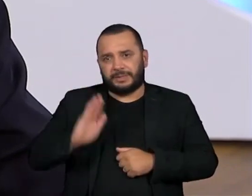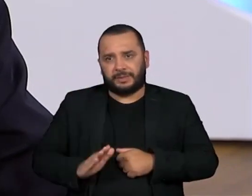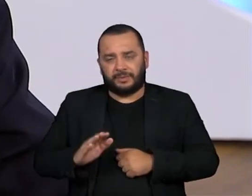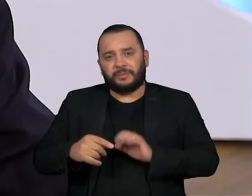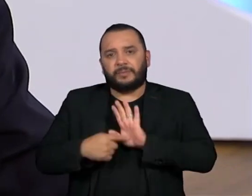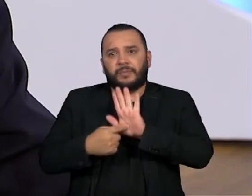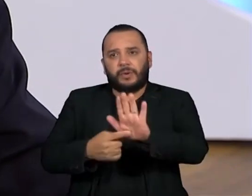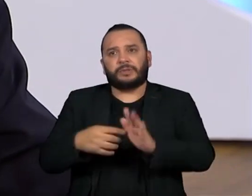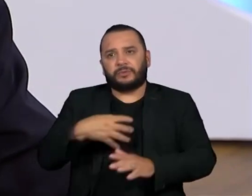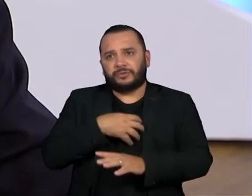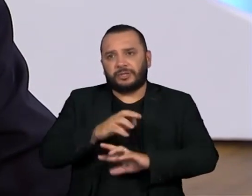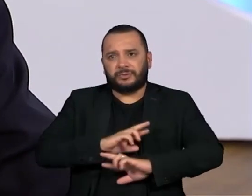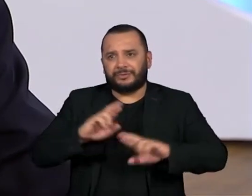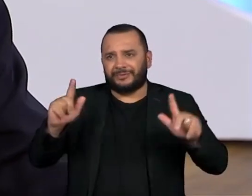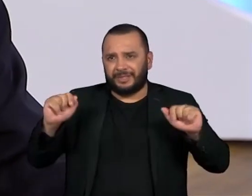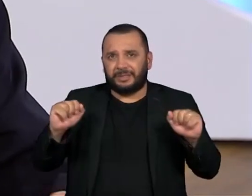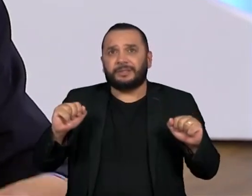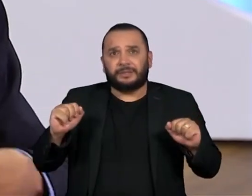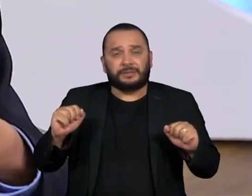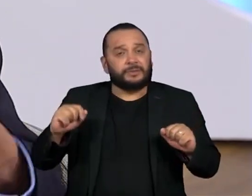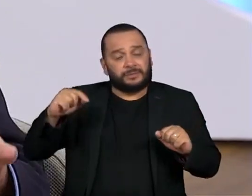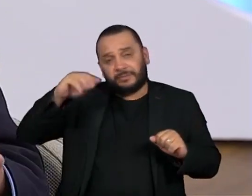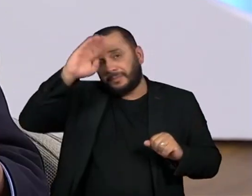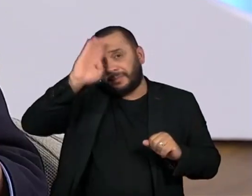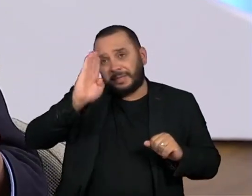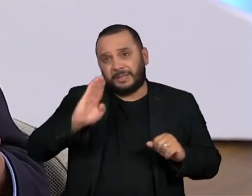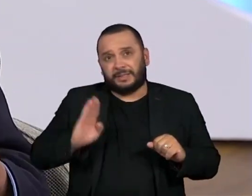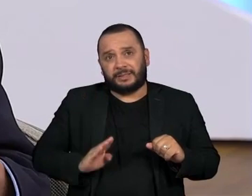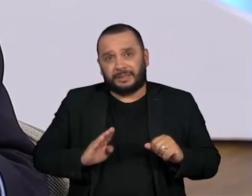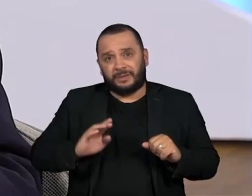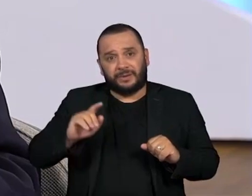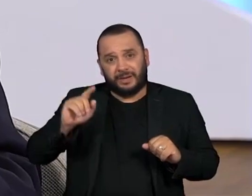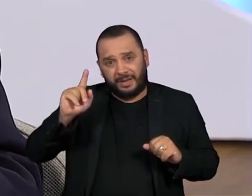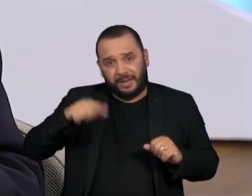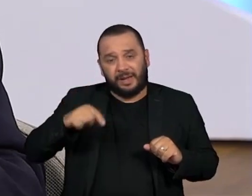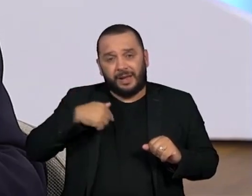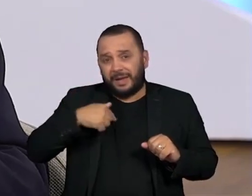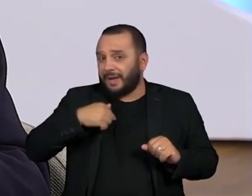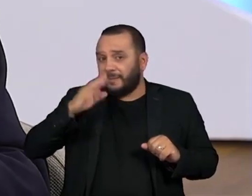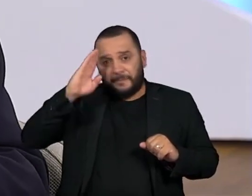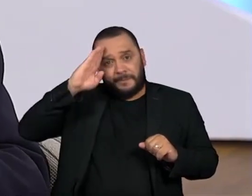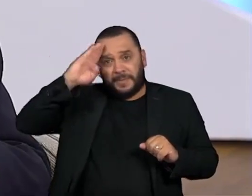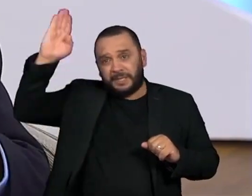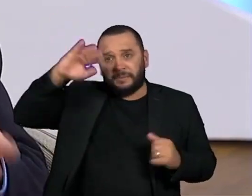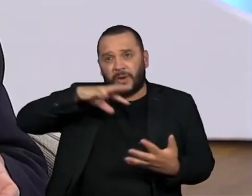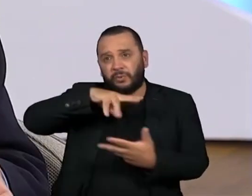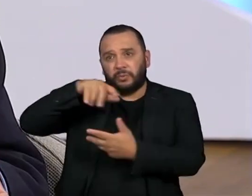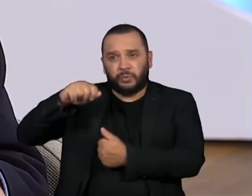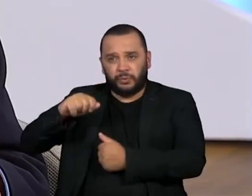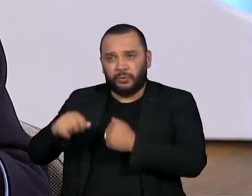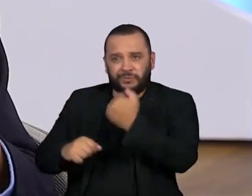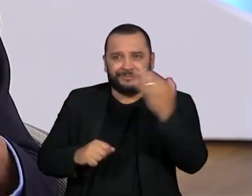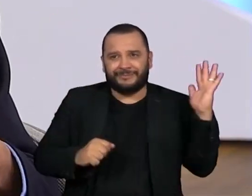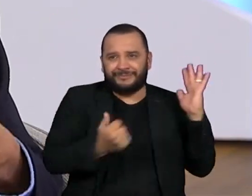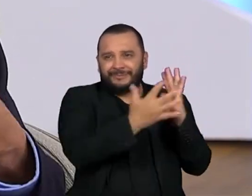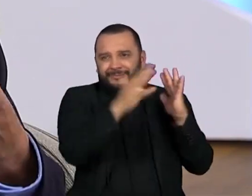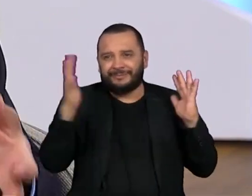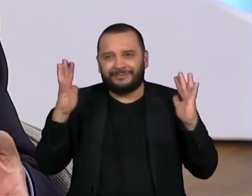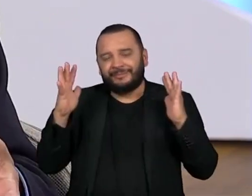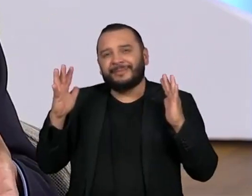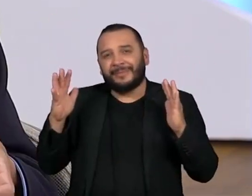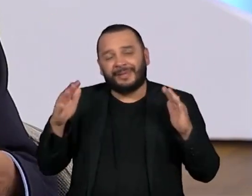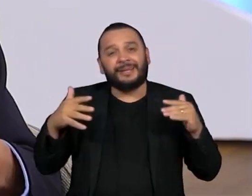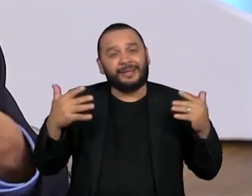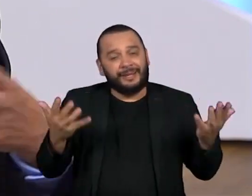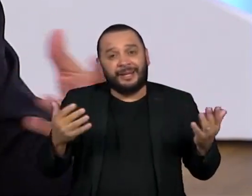diferente, como aliás tudo nessa área. O Brasil, como é o centro do mundo no mapa, é o país que mais provavelmente